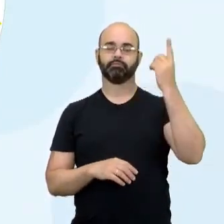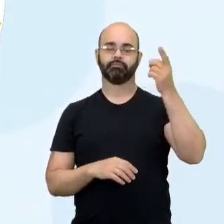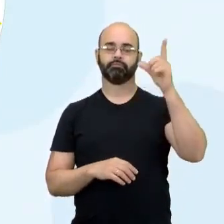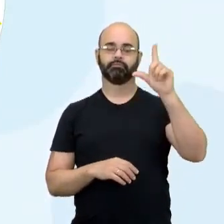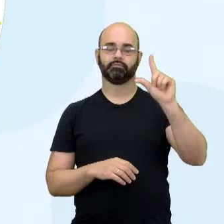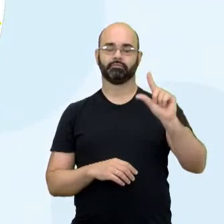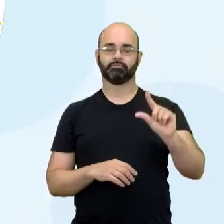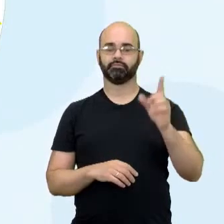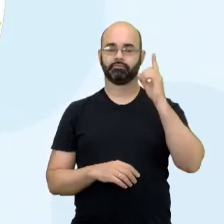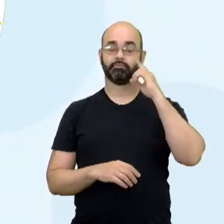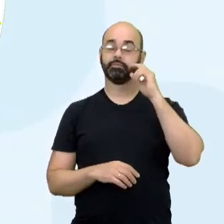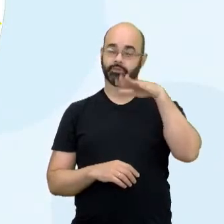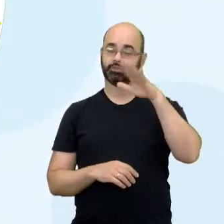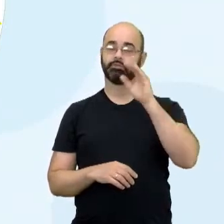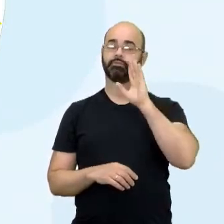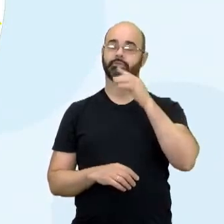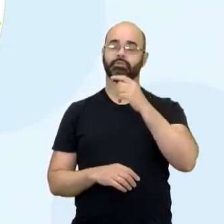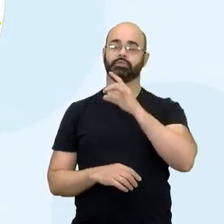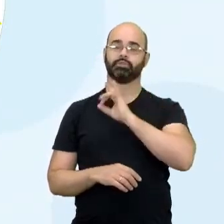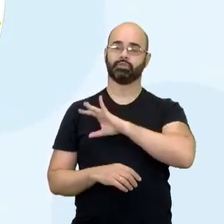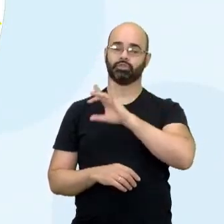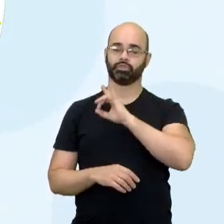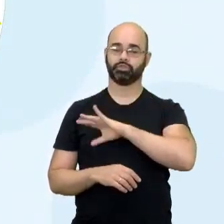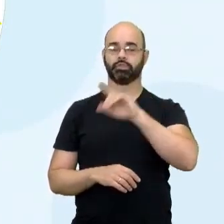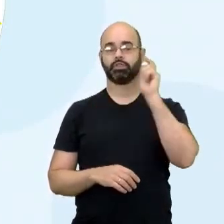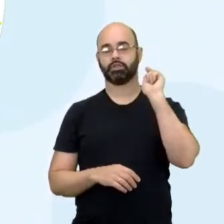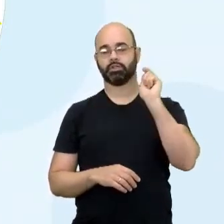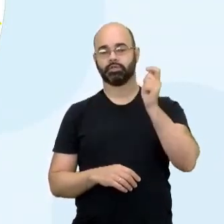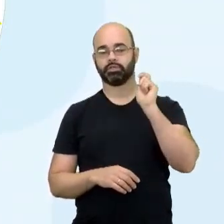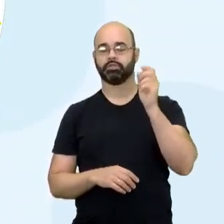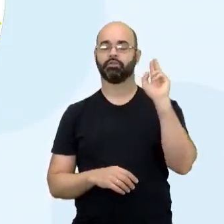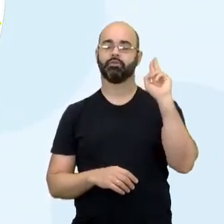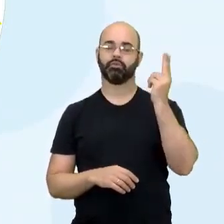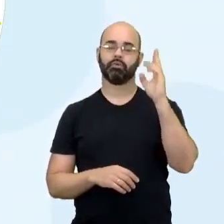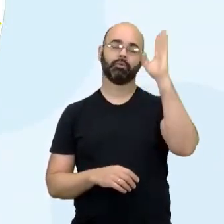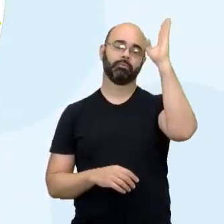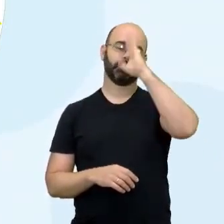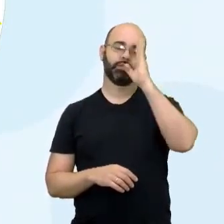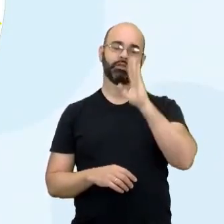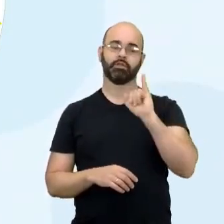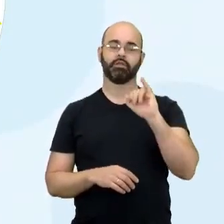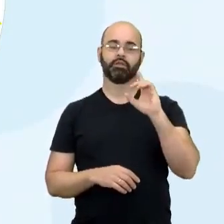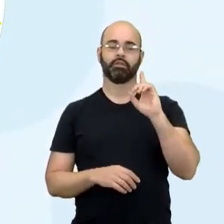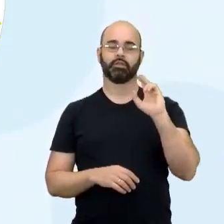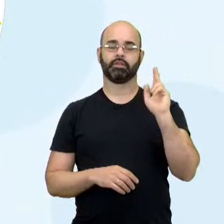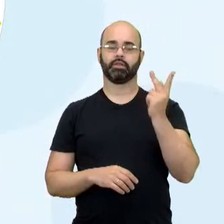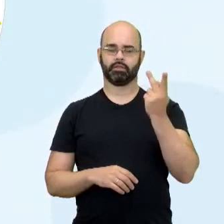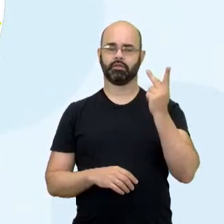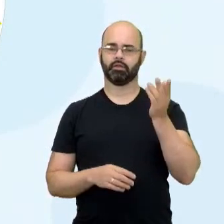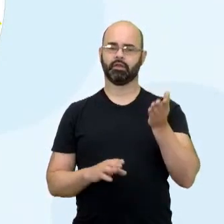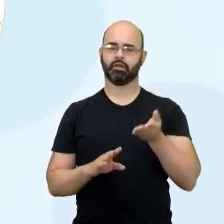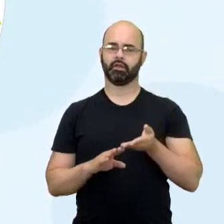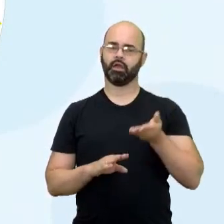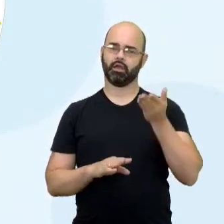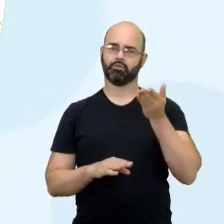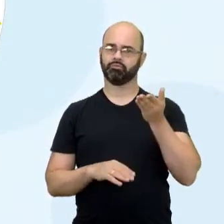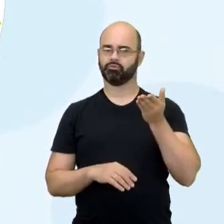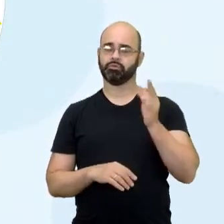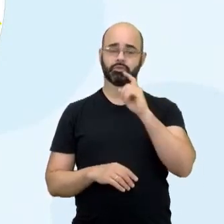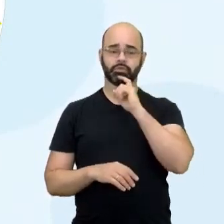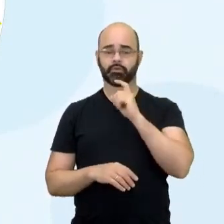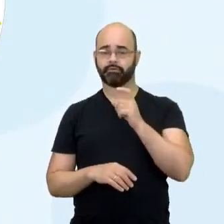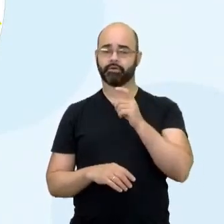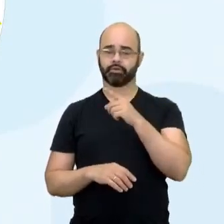alto, o Chile, a Argentina e o Uruguai, né, e o Brasil tem o IDH alto, né, então ele está numa verdinha aí